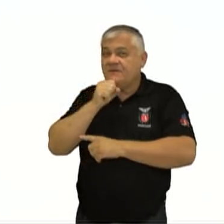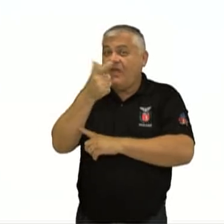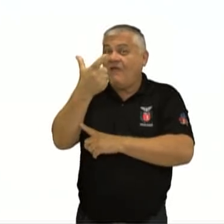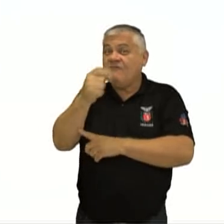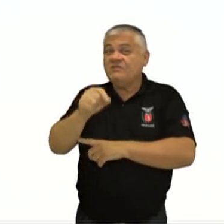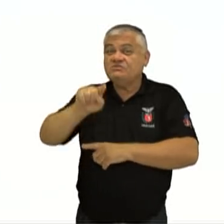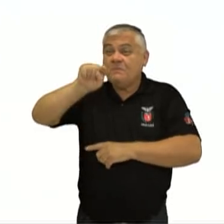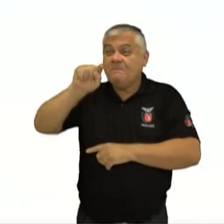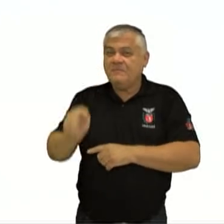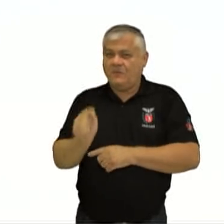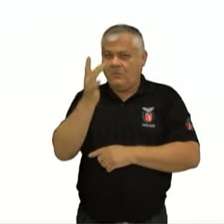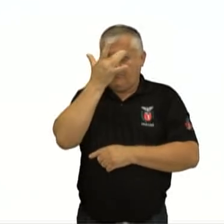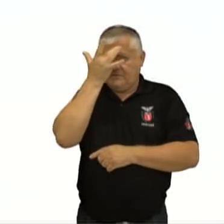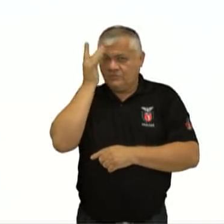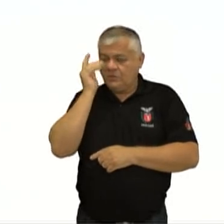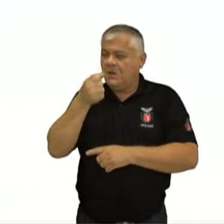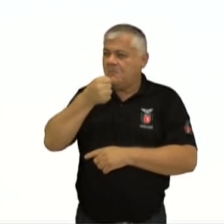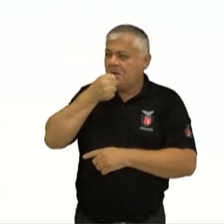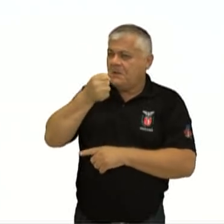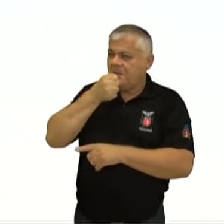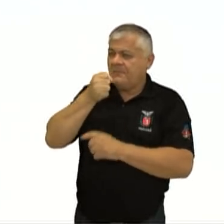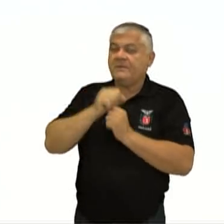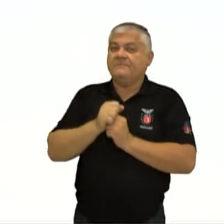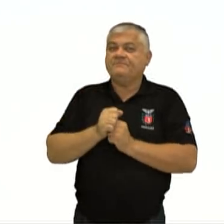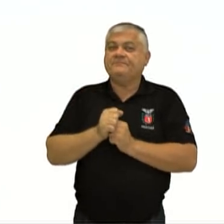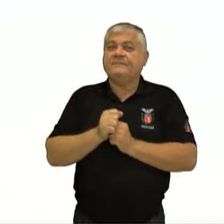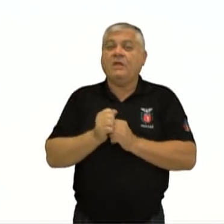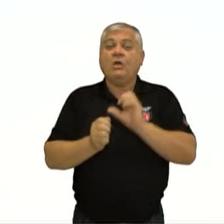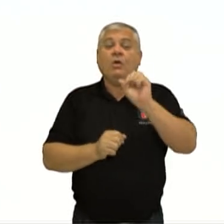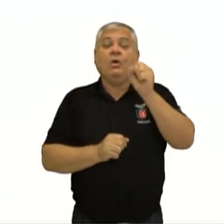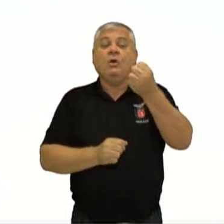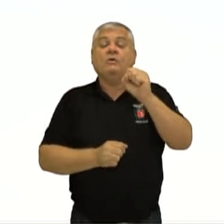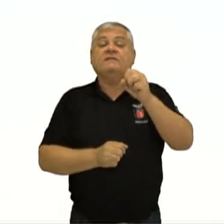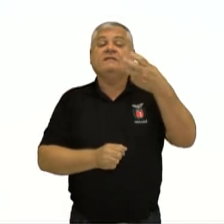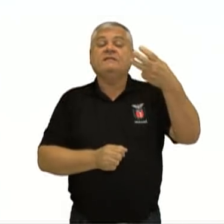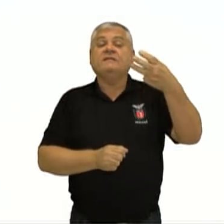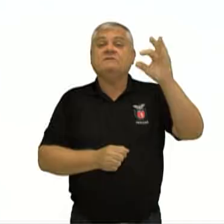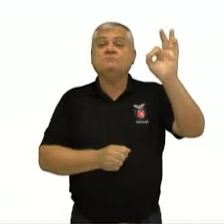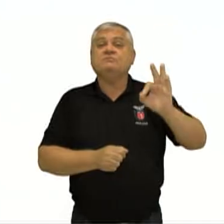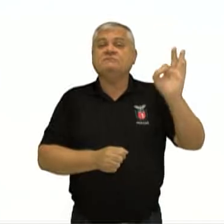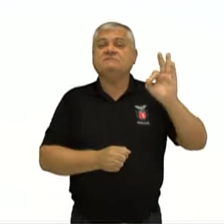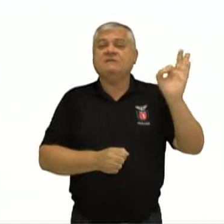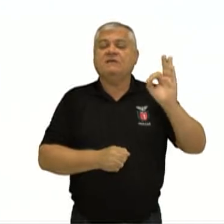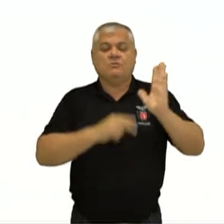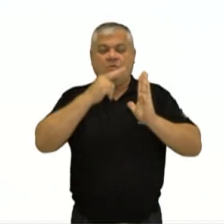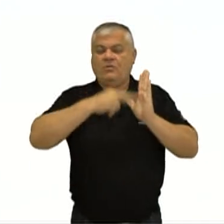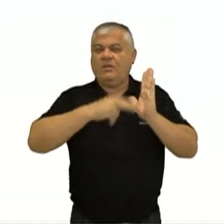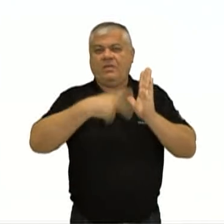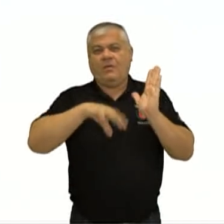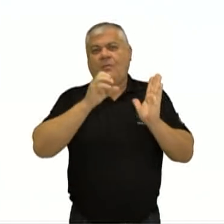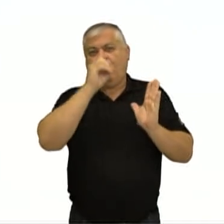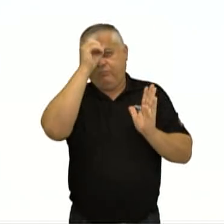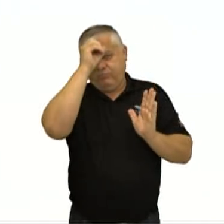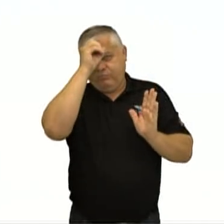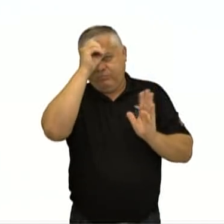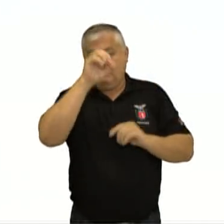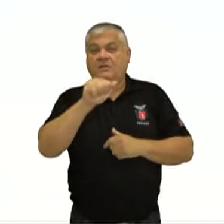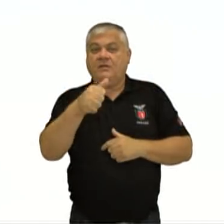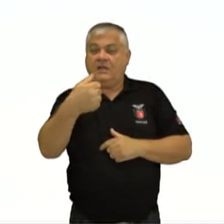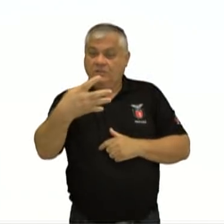De acordo com a pesquisa, 86% das pessoas dessa cidade não sabem ler e 14% sabem